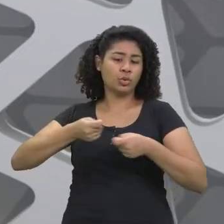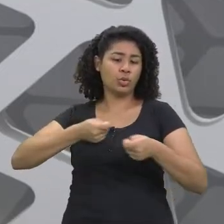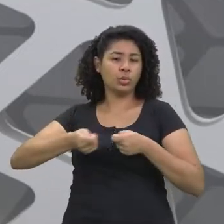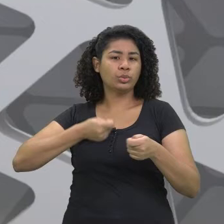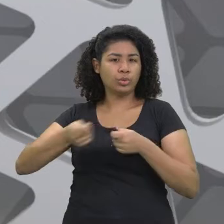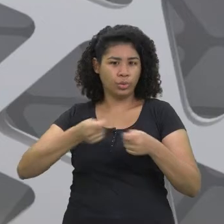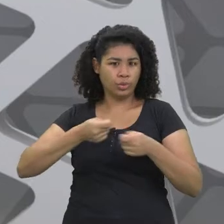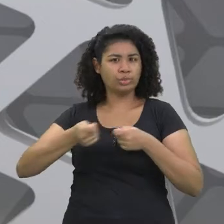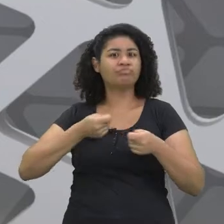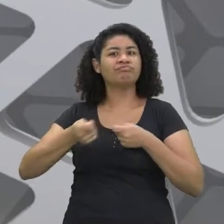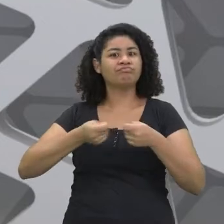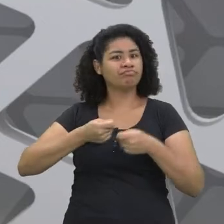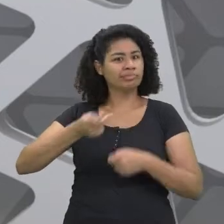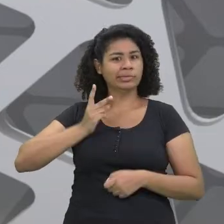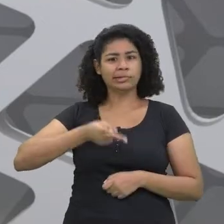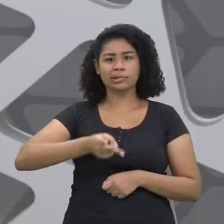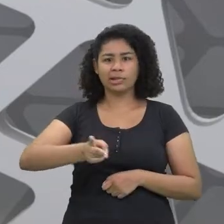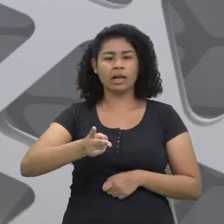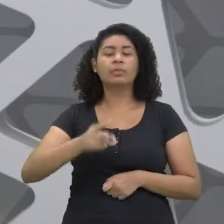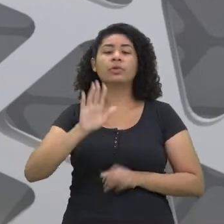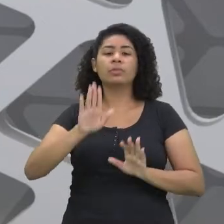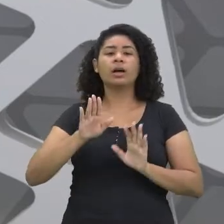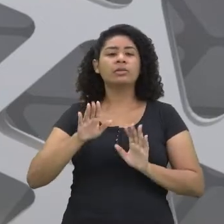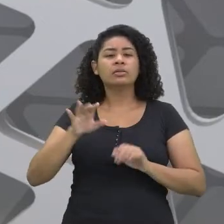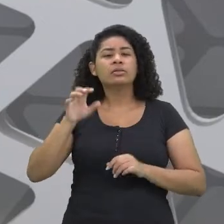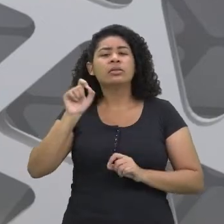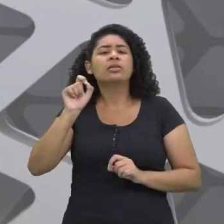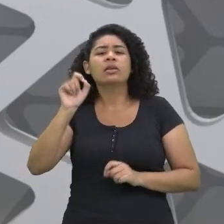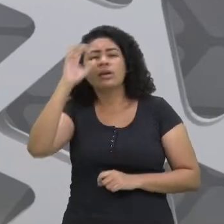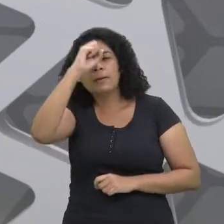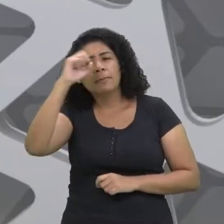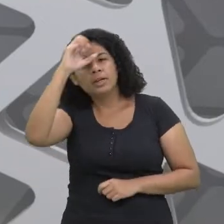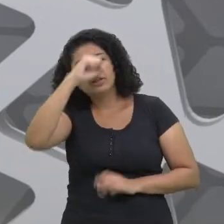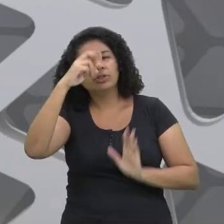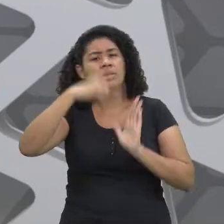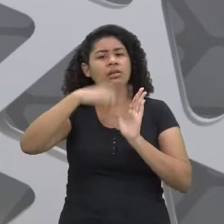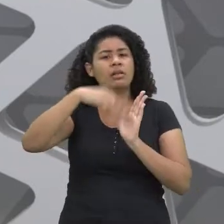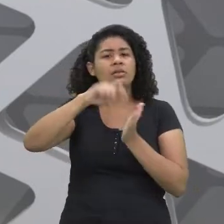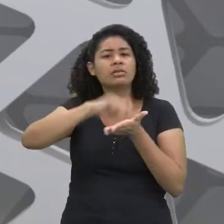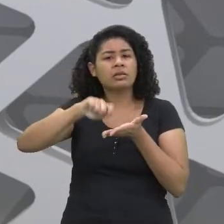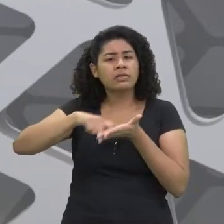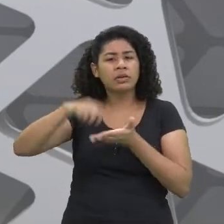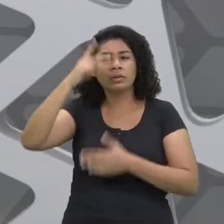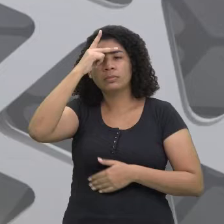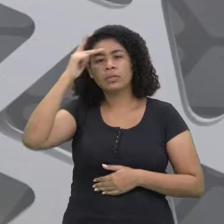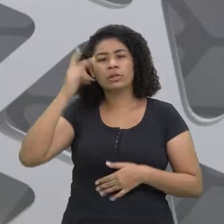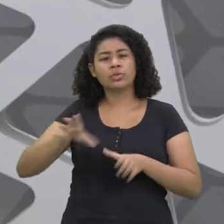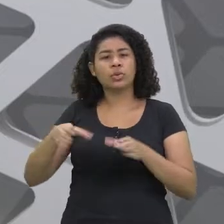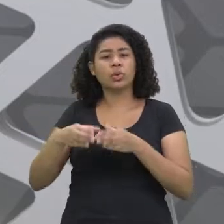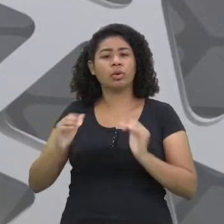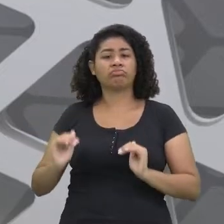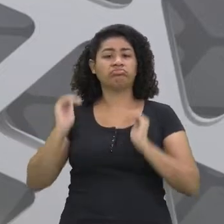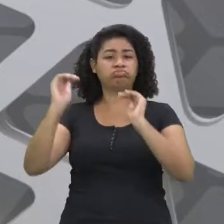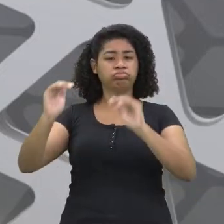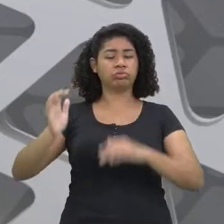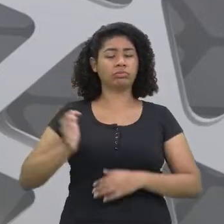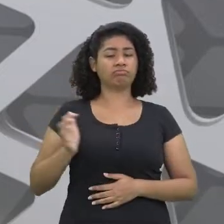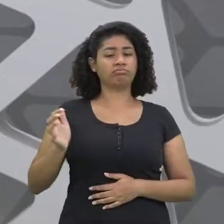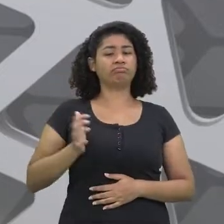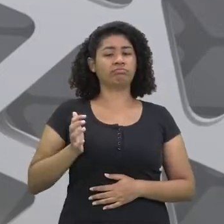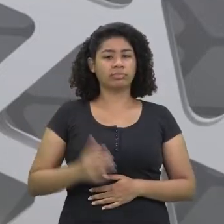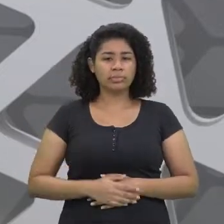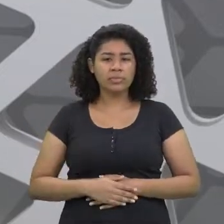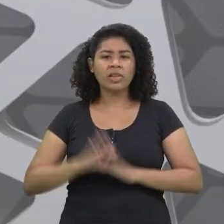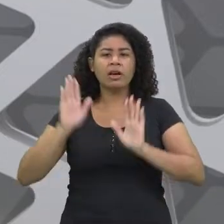ficava restrito a quem? Apenas pessoas de sangue nobre. Só com o passar do tempo que essas